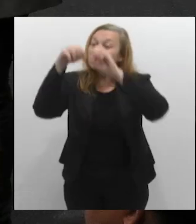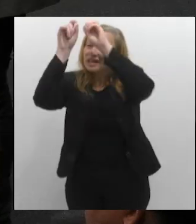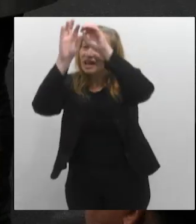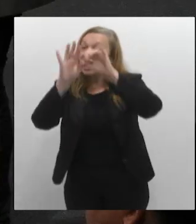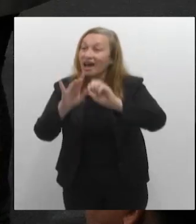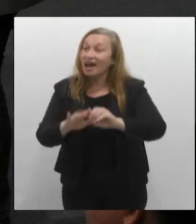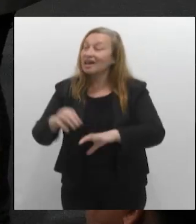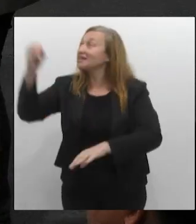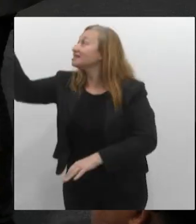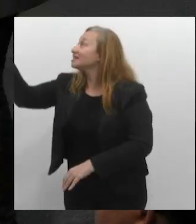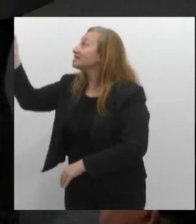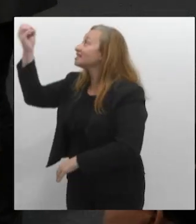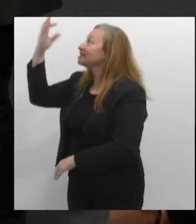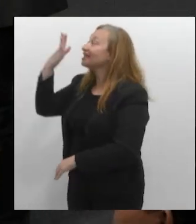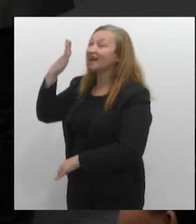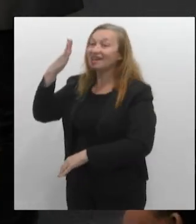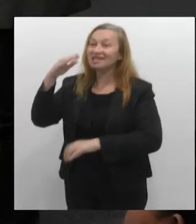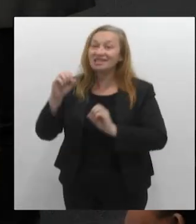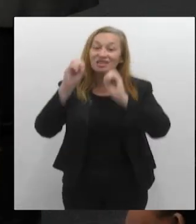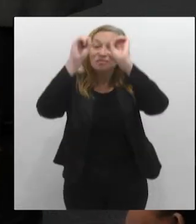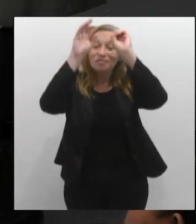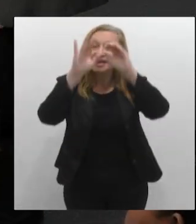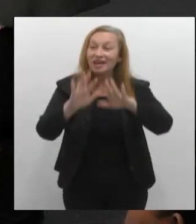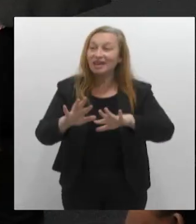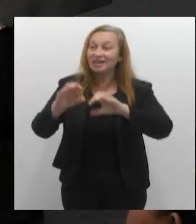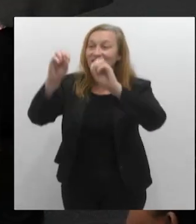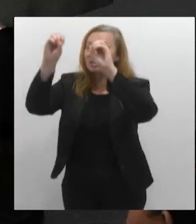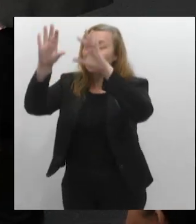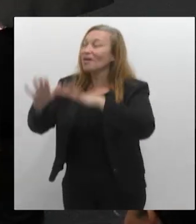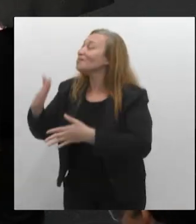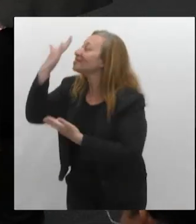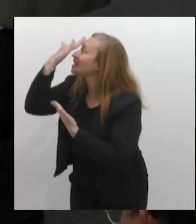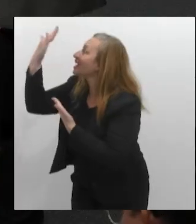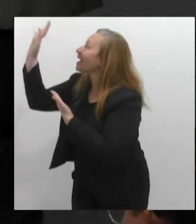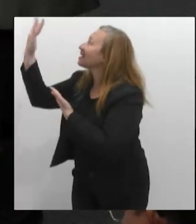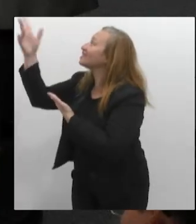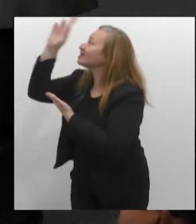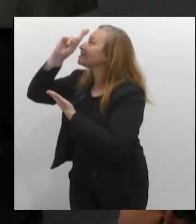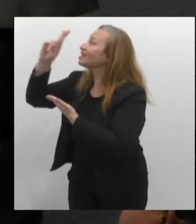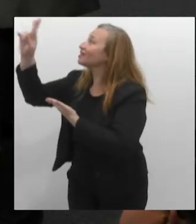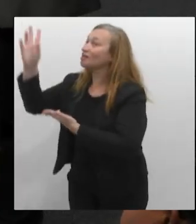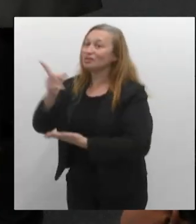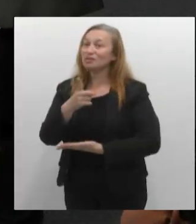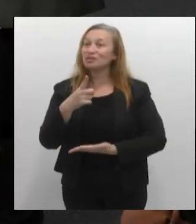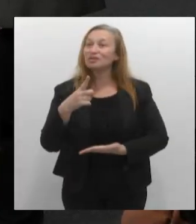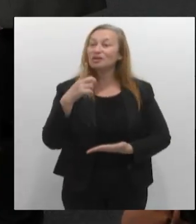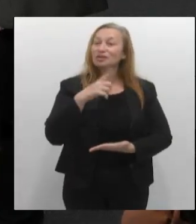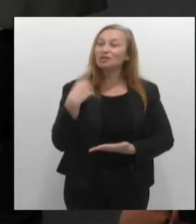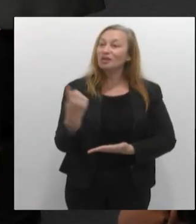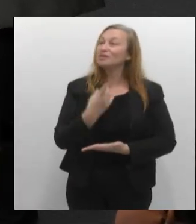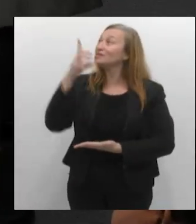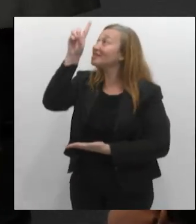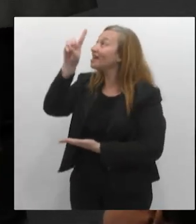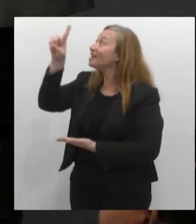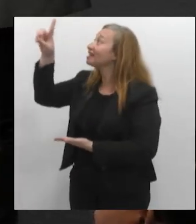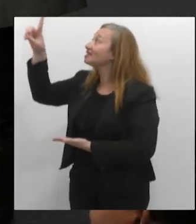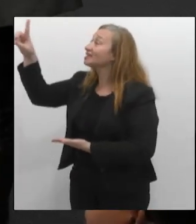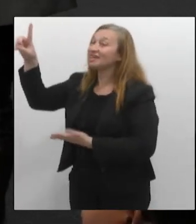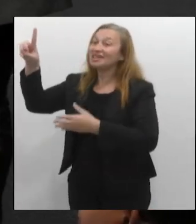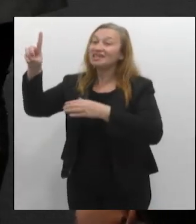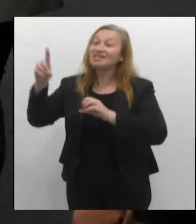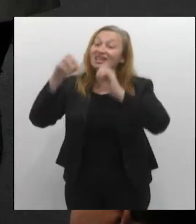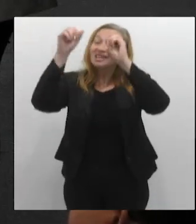tantos benefícios. Obrigado, Senhor e nosso Deus.